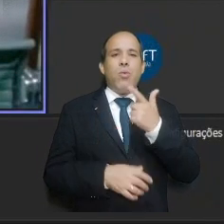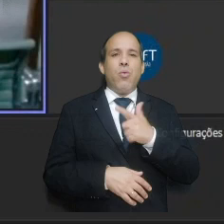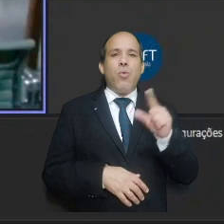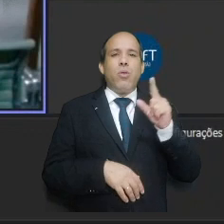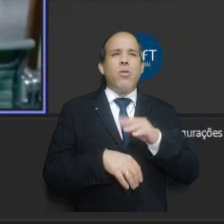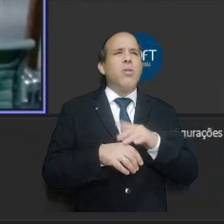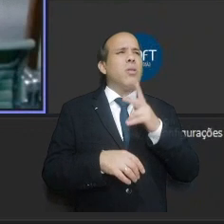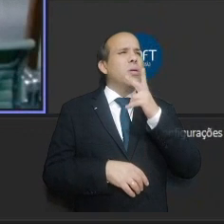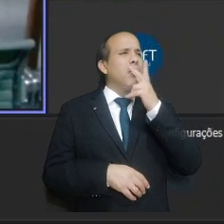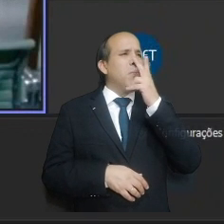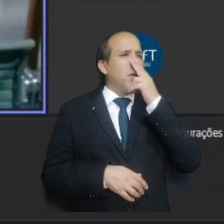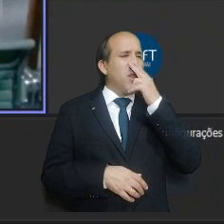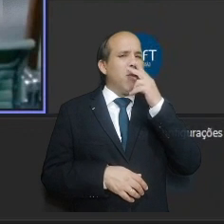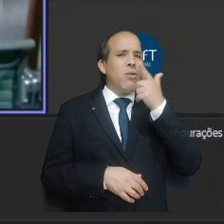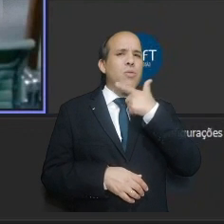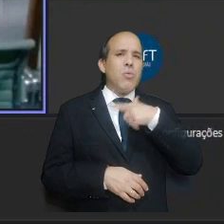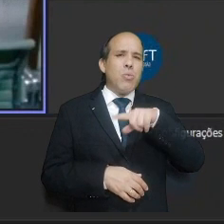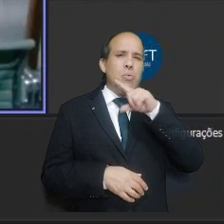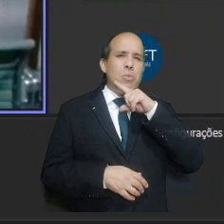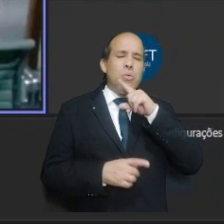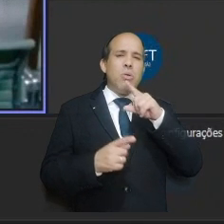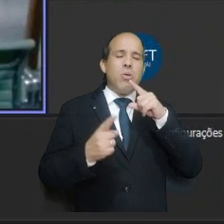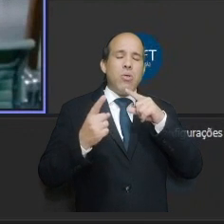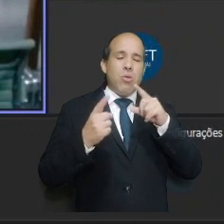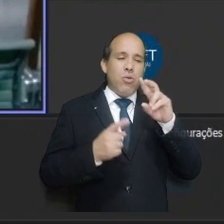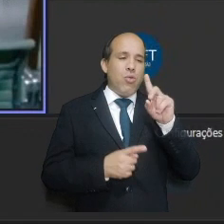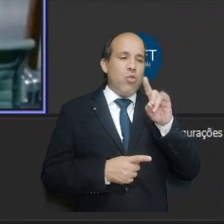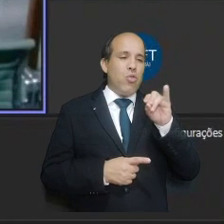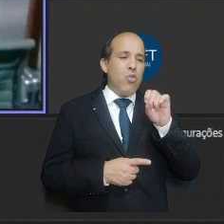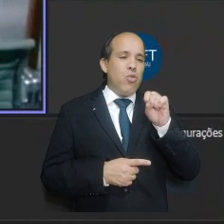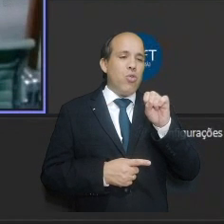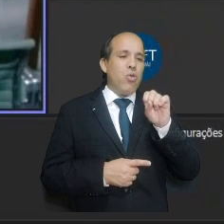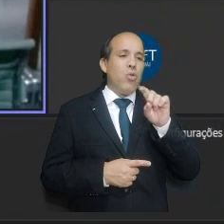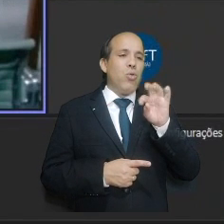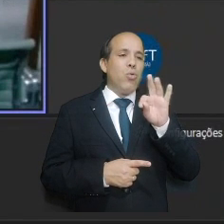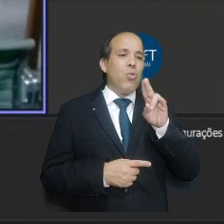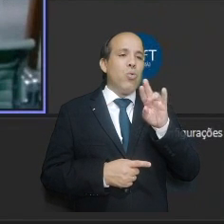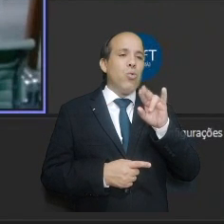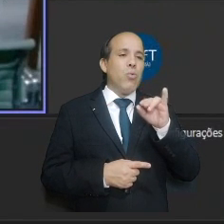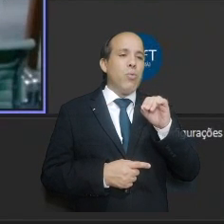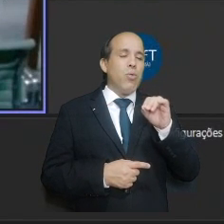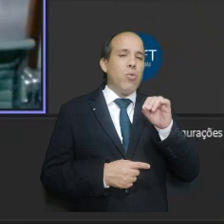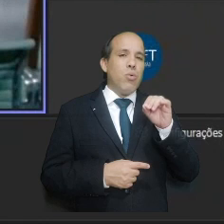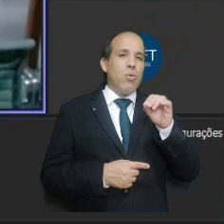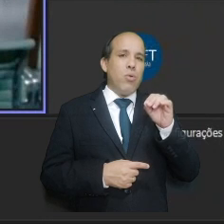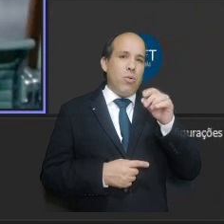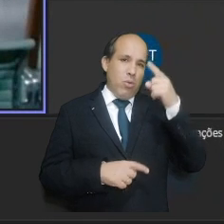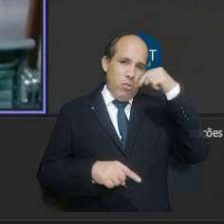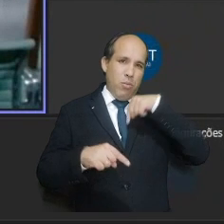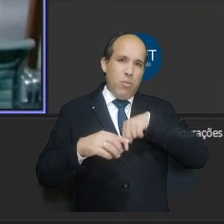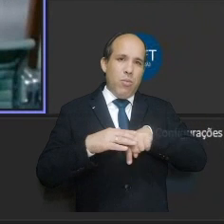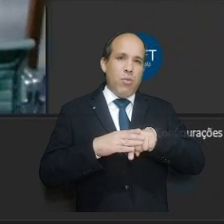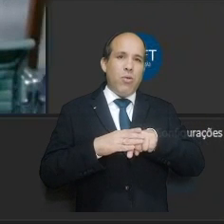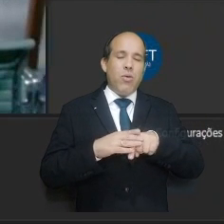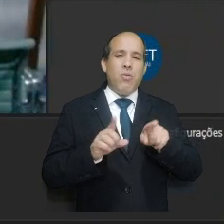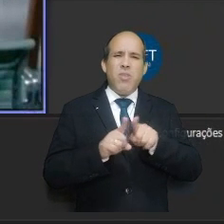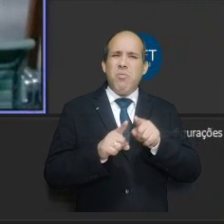Colocaram para ela uma outra doença, distúrbio de personalidade, na qual ela também não tem, que já foi discutida na